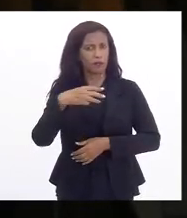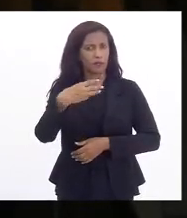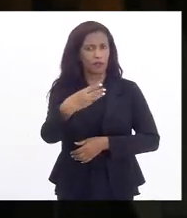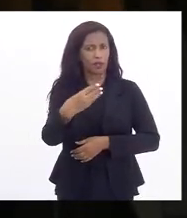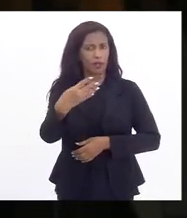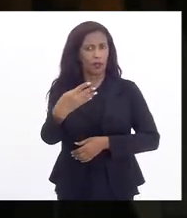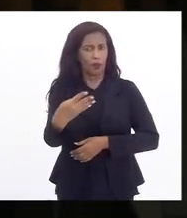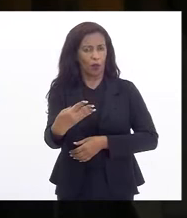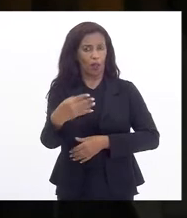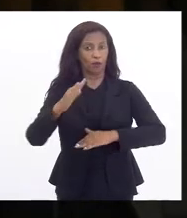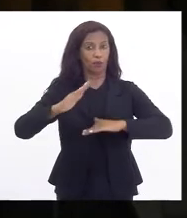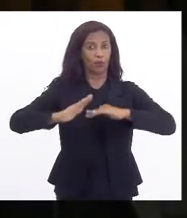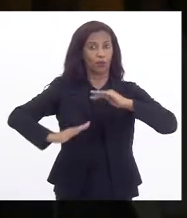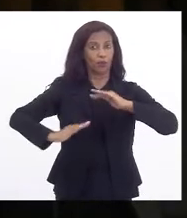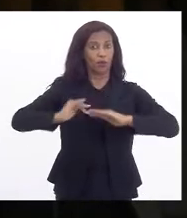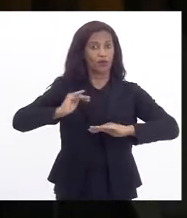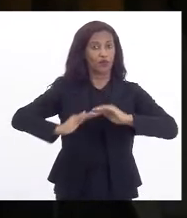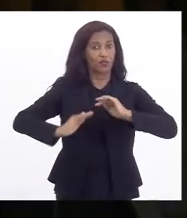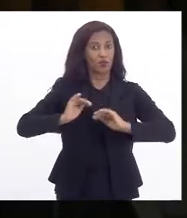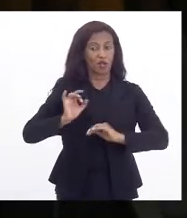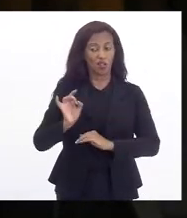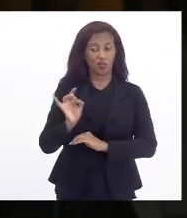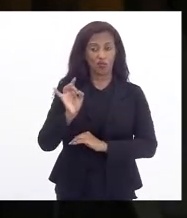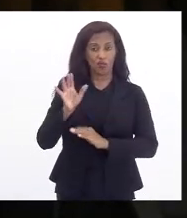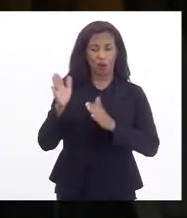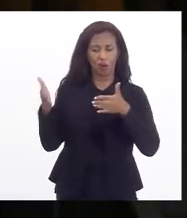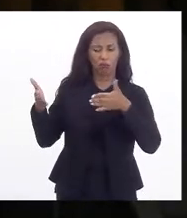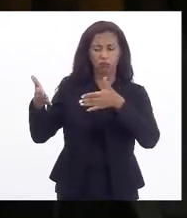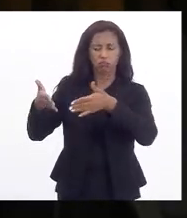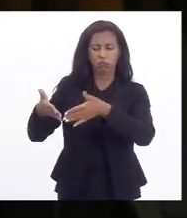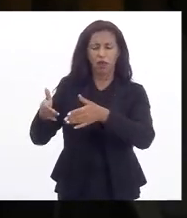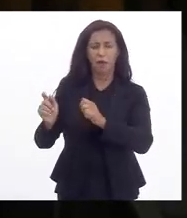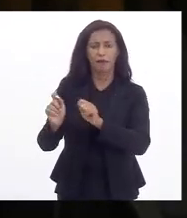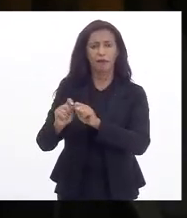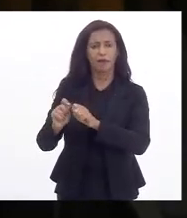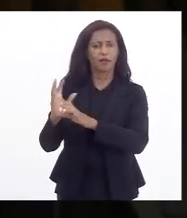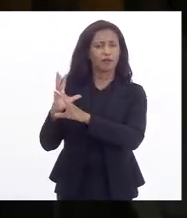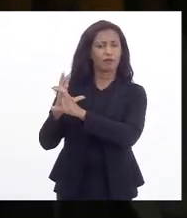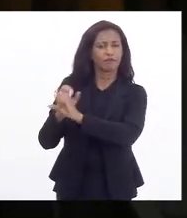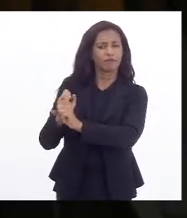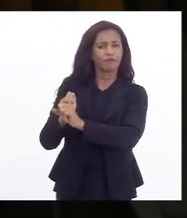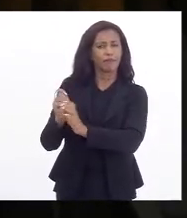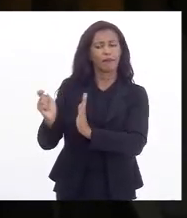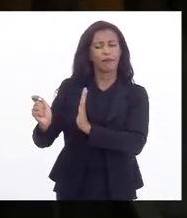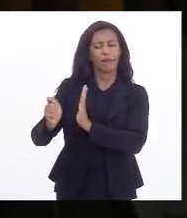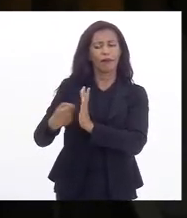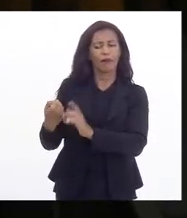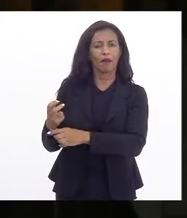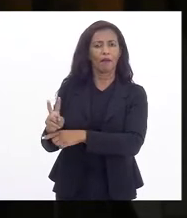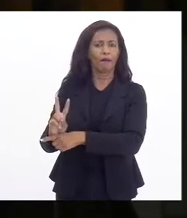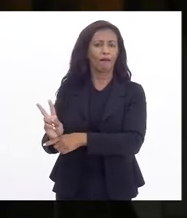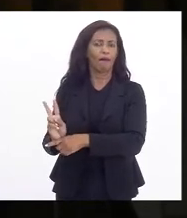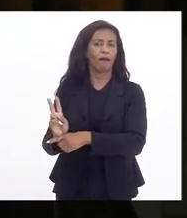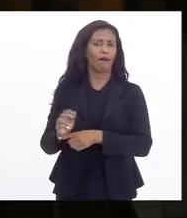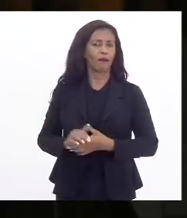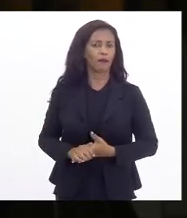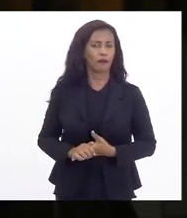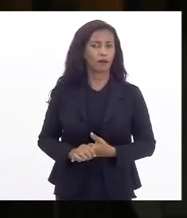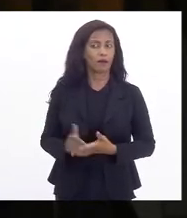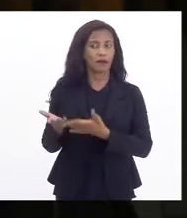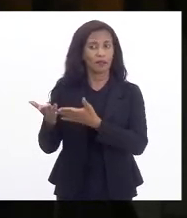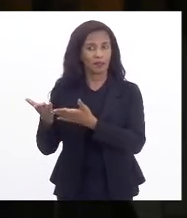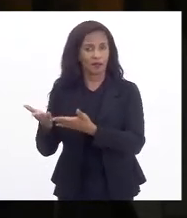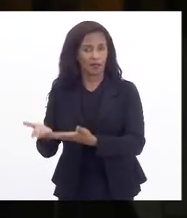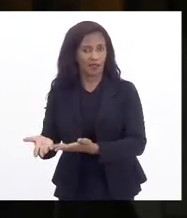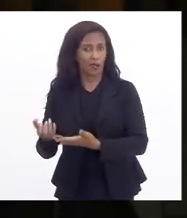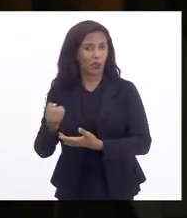de três a quatro profissionais somente para fazer essas auditorias e fiscalizações que